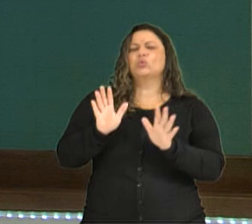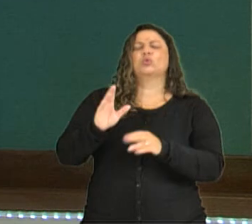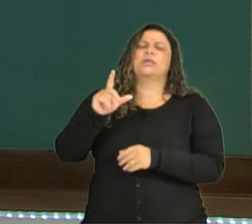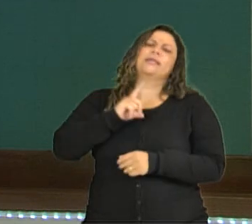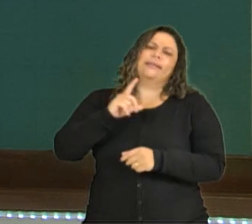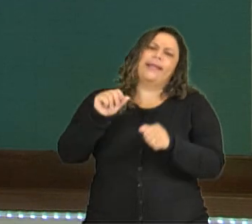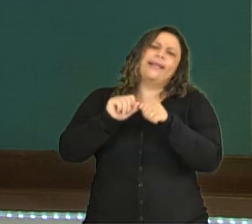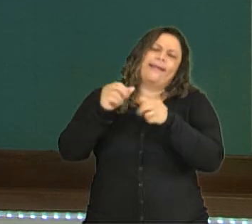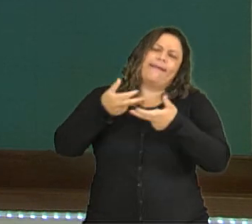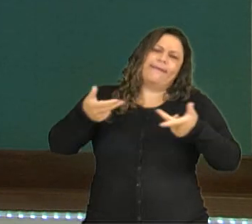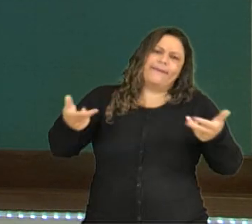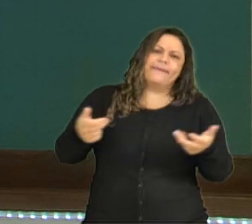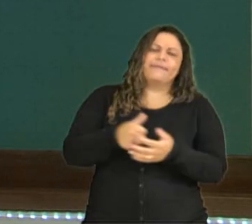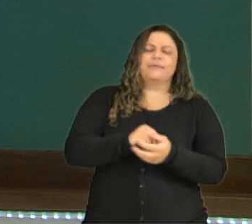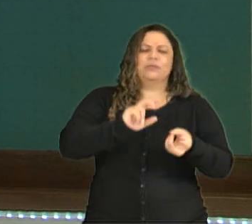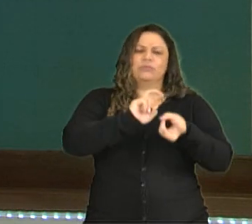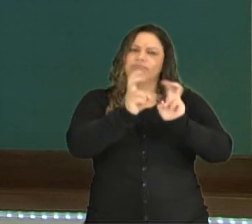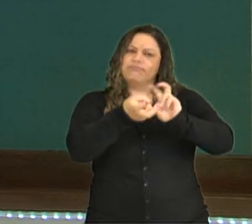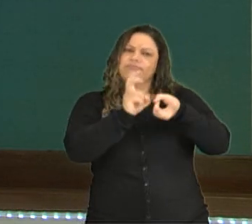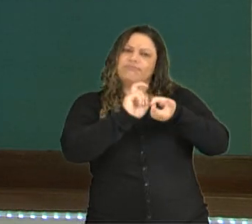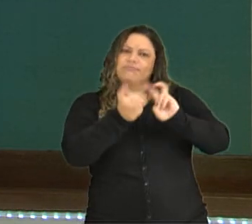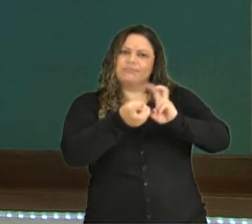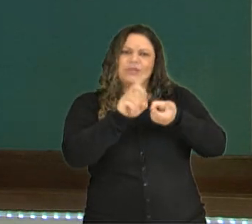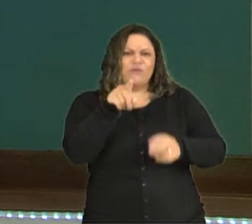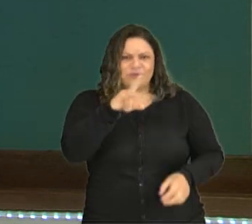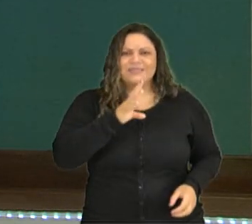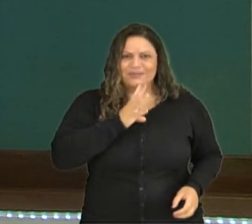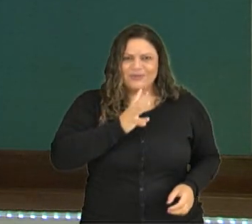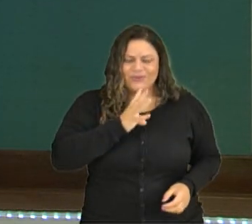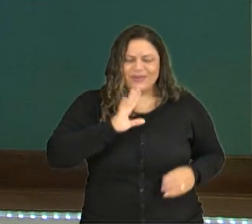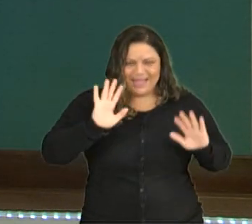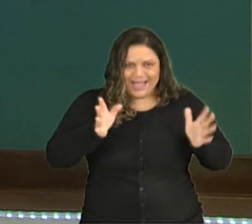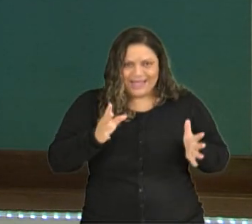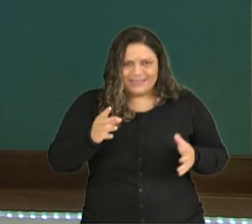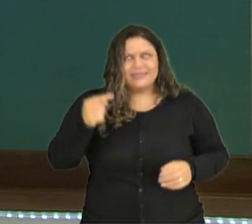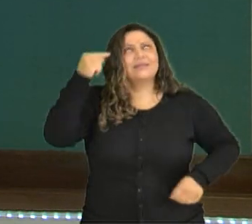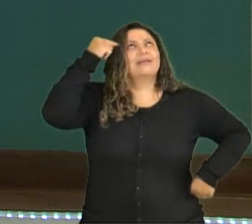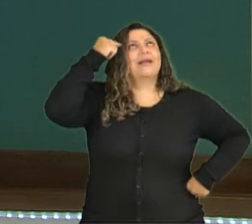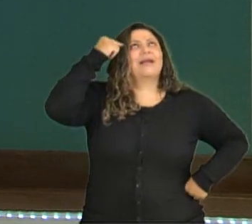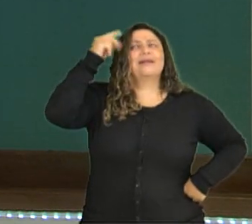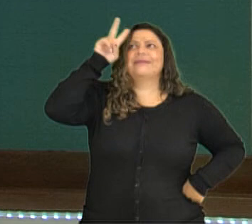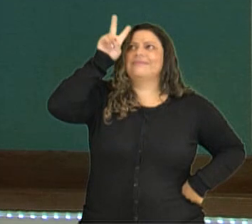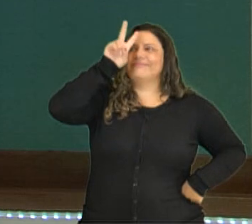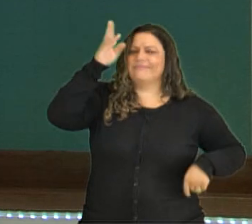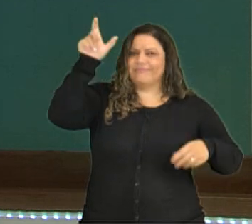já tenha se familiarizado com a capoeira. Você conhece alguém? Já deve ter vindo na sua cabeça alguém.